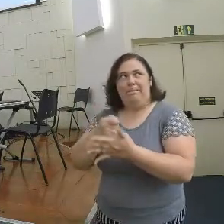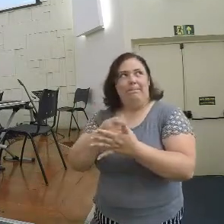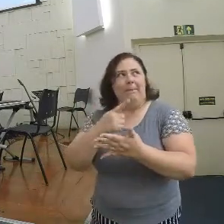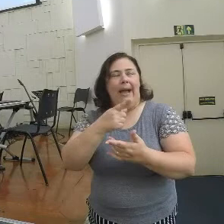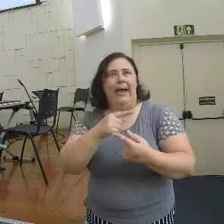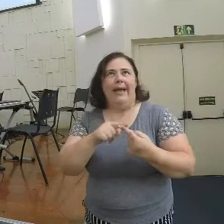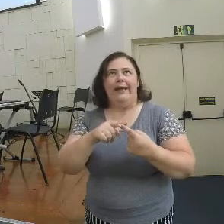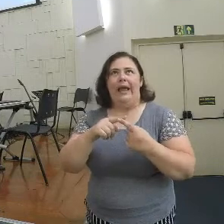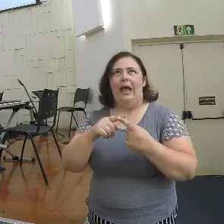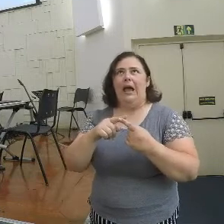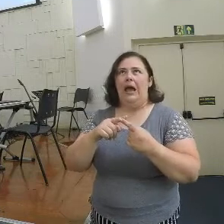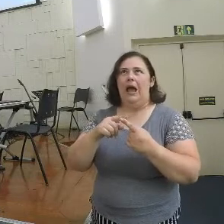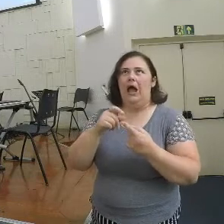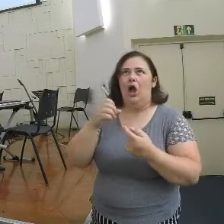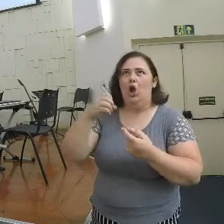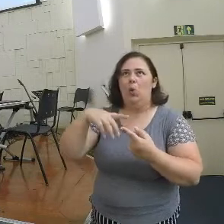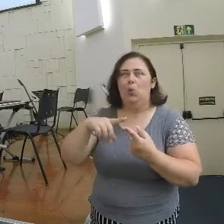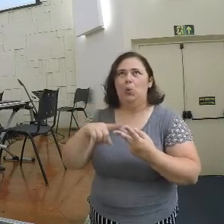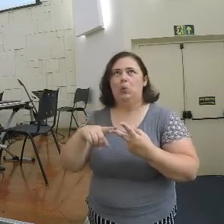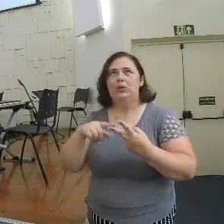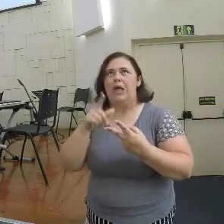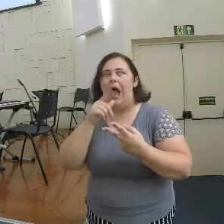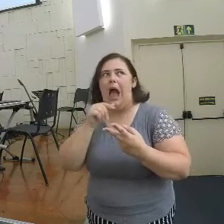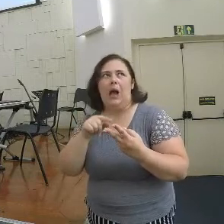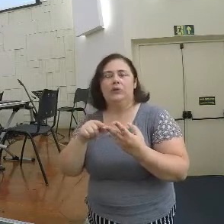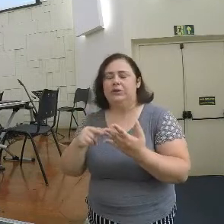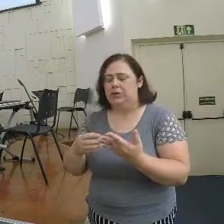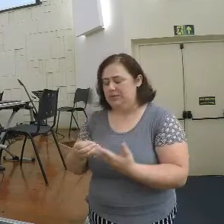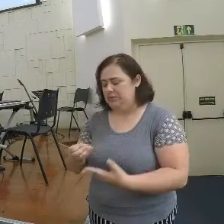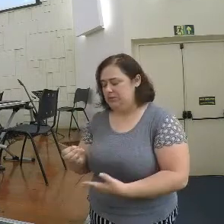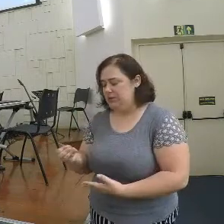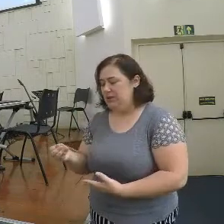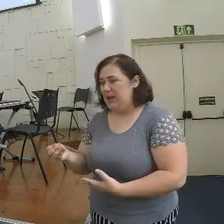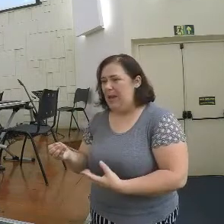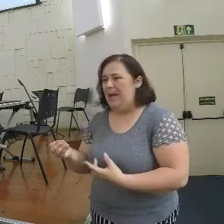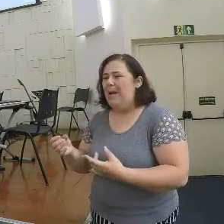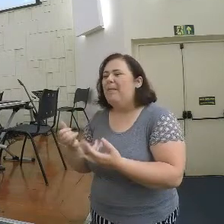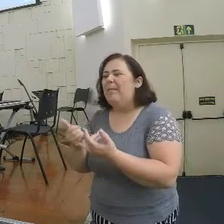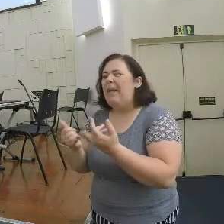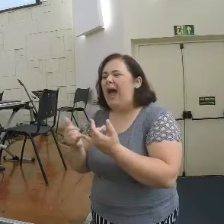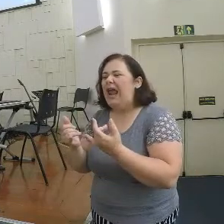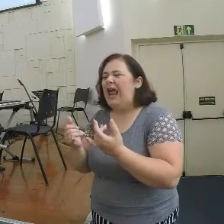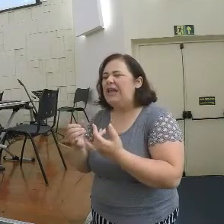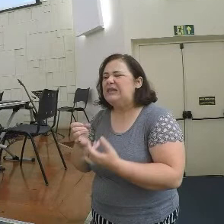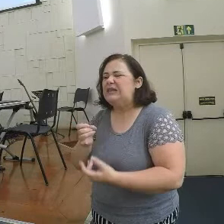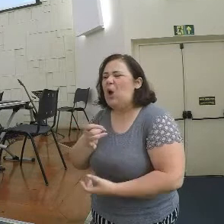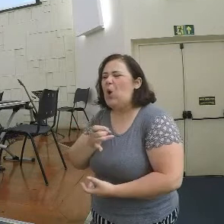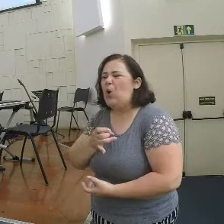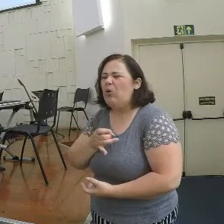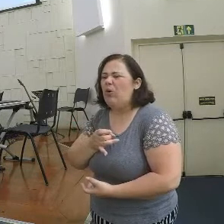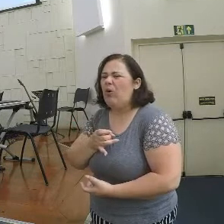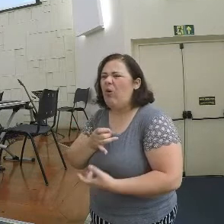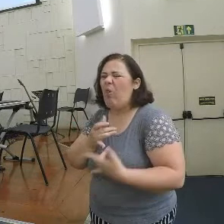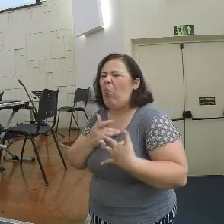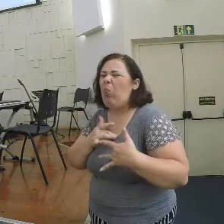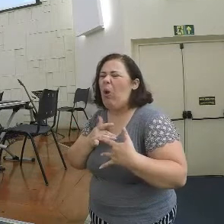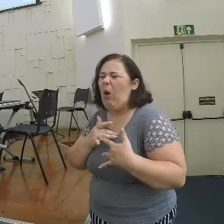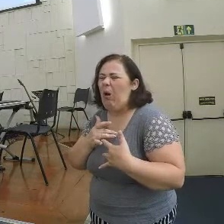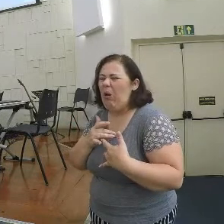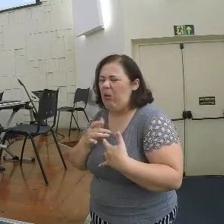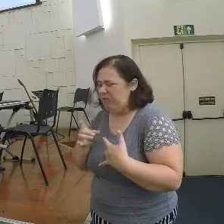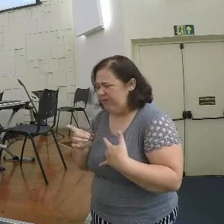ser alegres. Nós somos uma igreja cristocêntrica. Cristo é quem nos orienta.